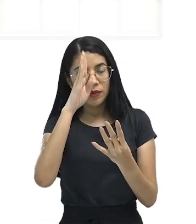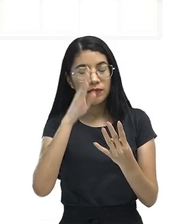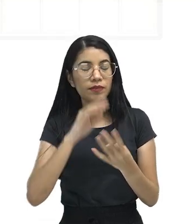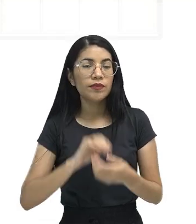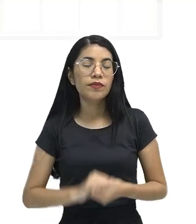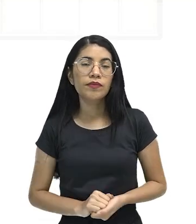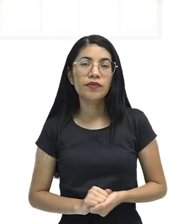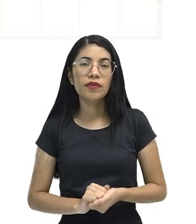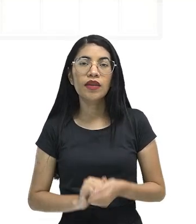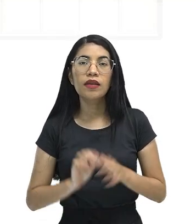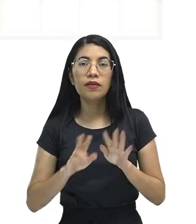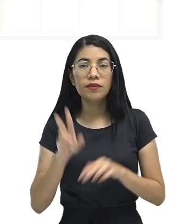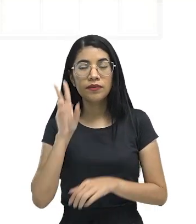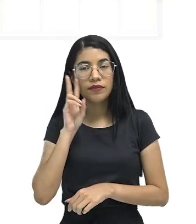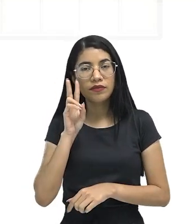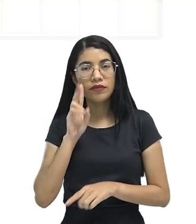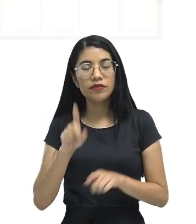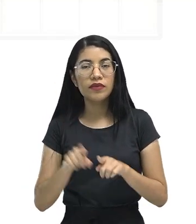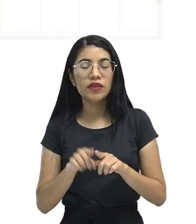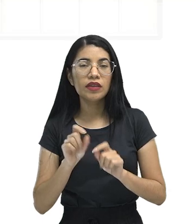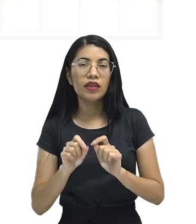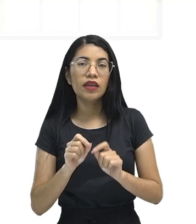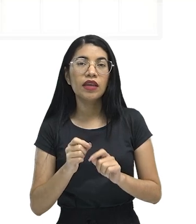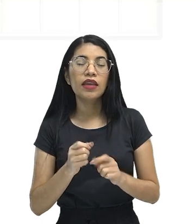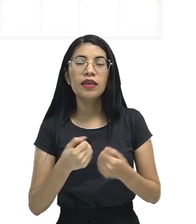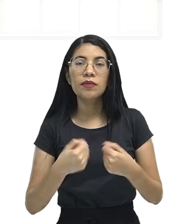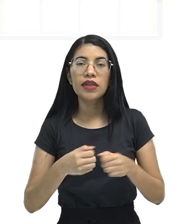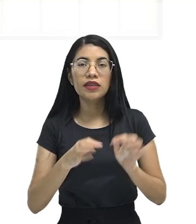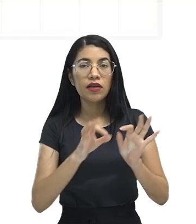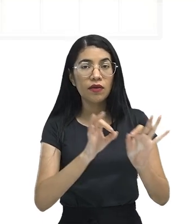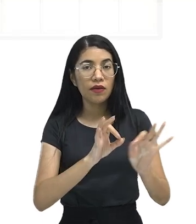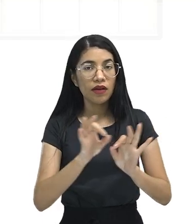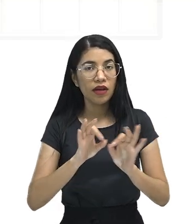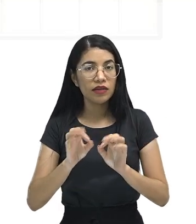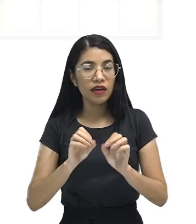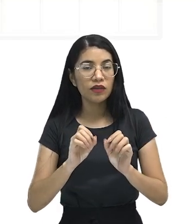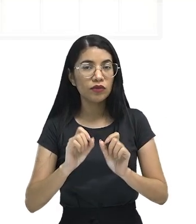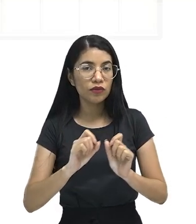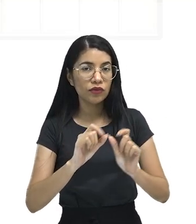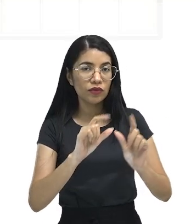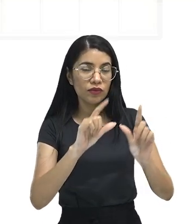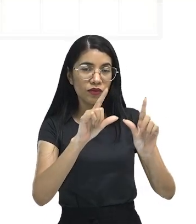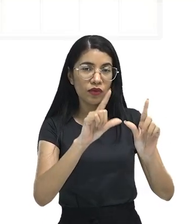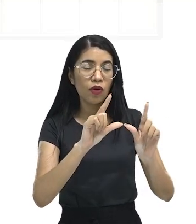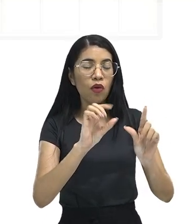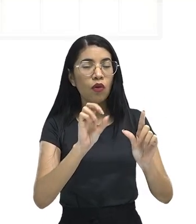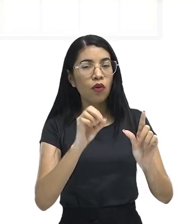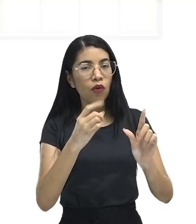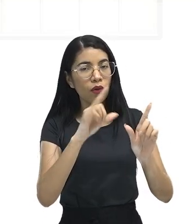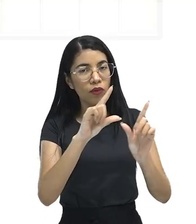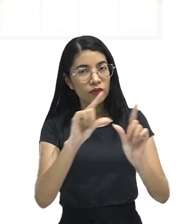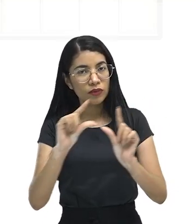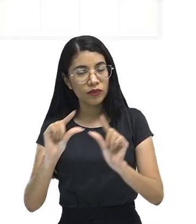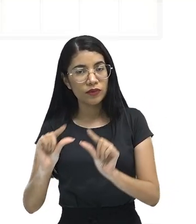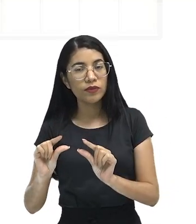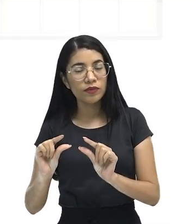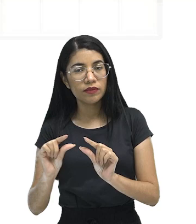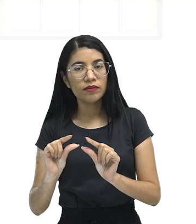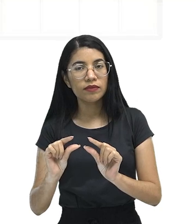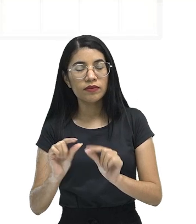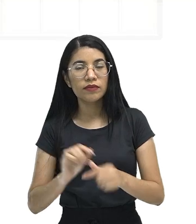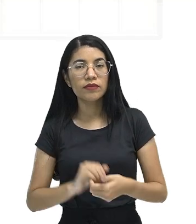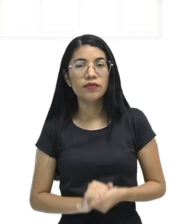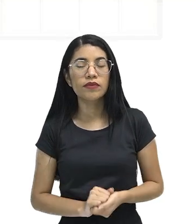lembrando, os termos, eles precisam estar em ordem crescente, tá? Ou decrescente, não